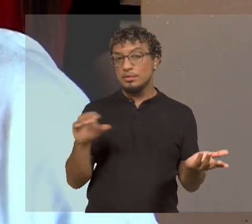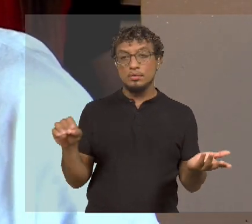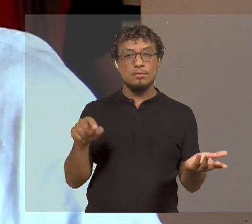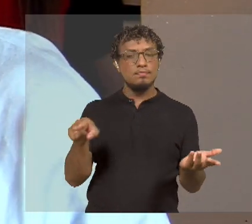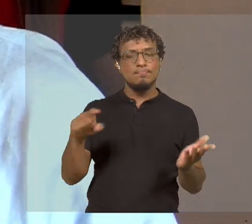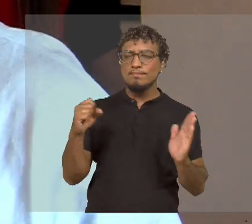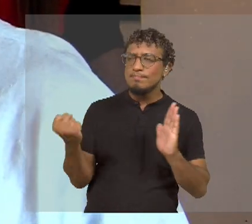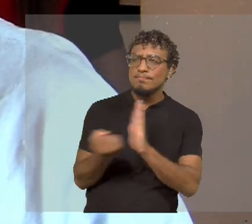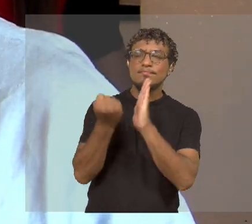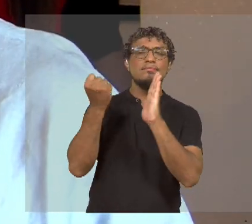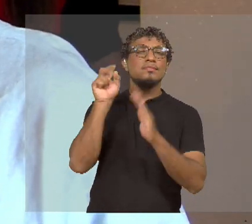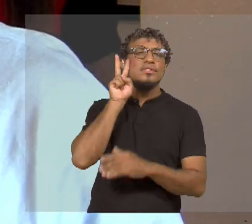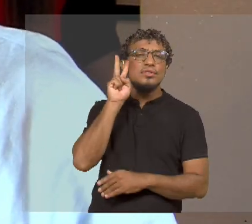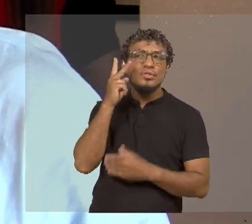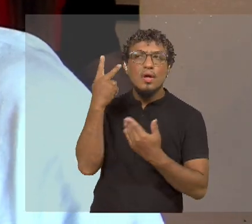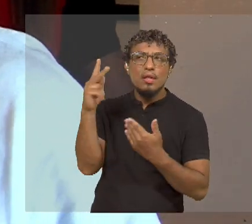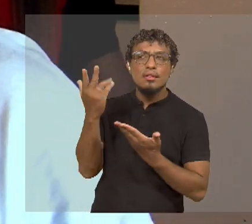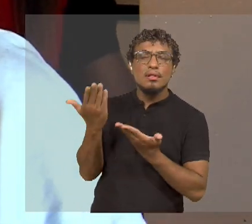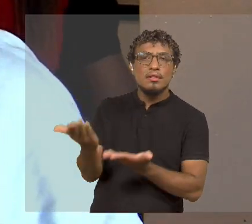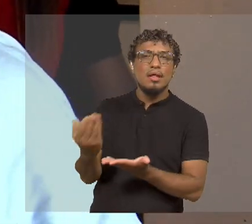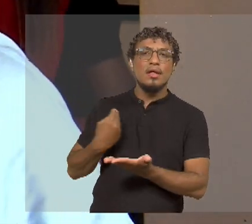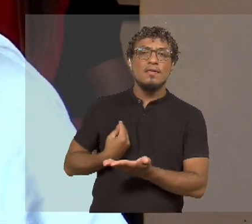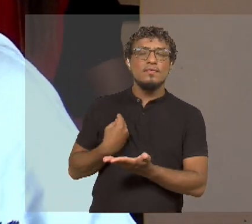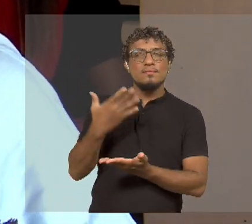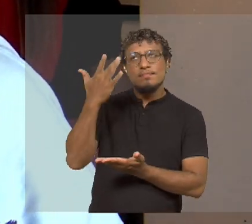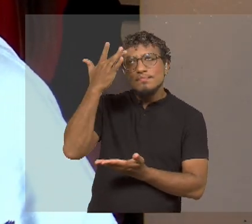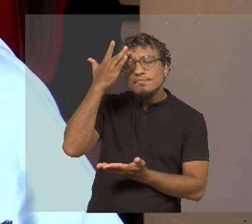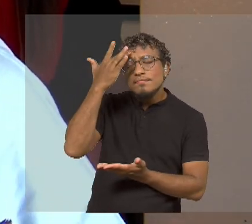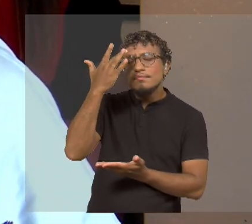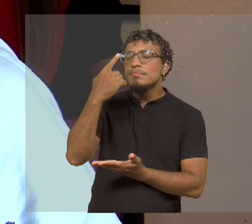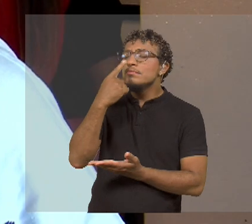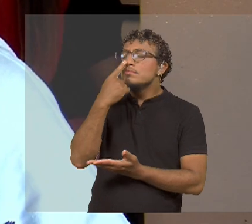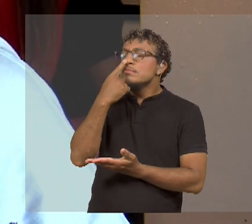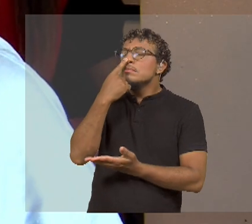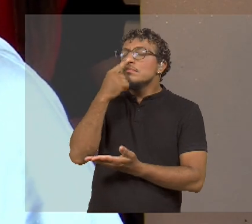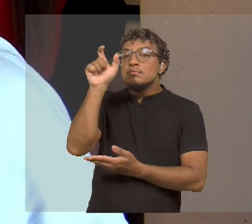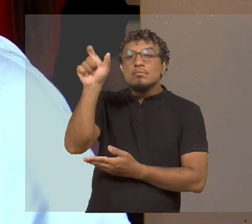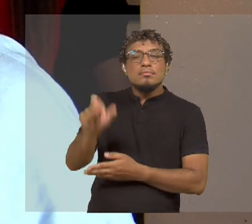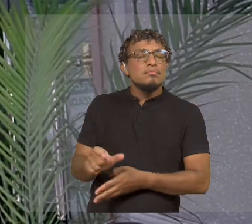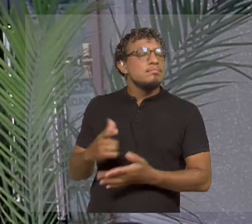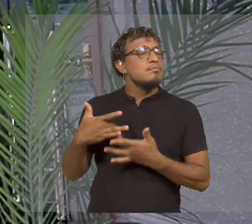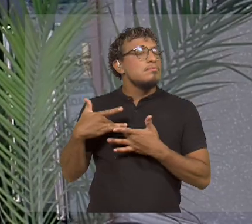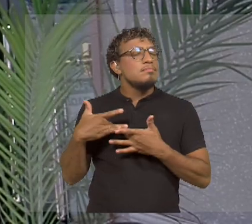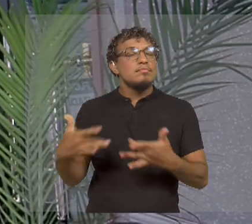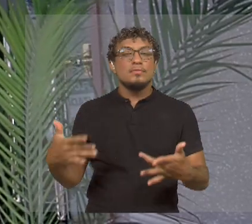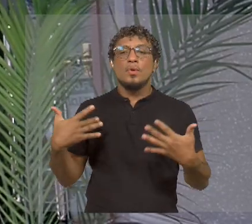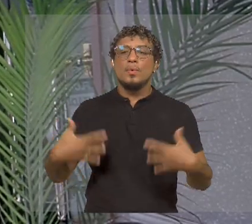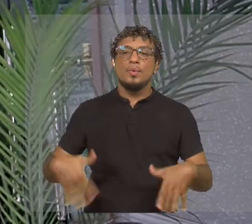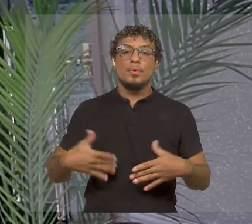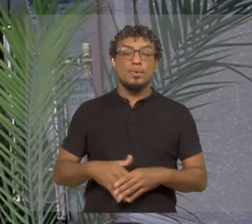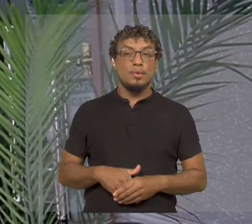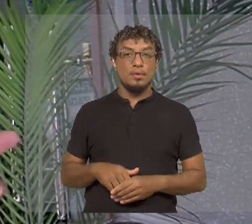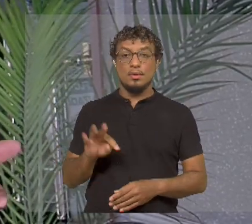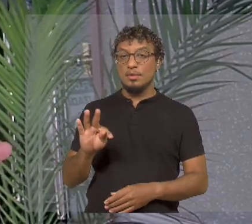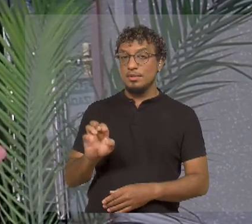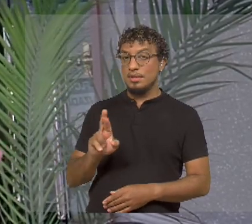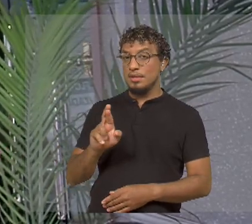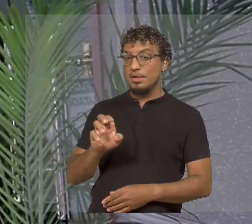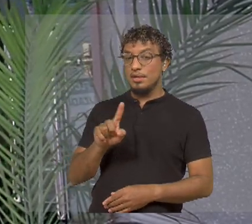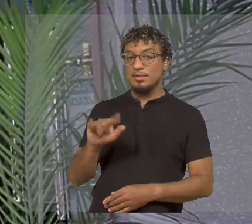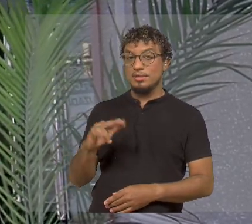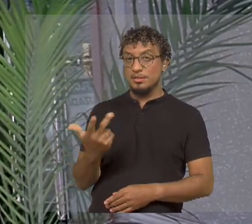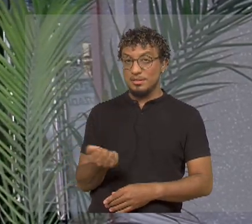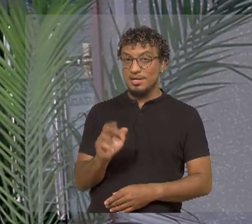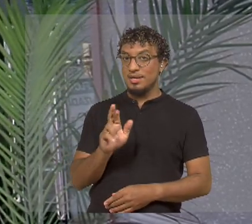aí o legado, a história dela e a memória, né, afetiva, uma pessoa extremamente generosa. Terezinha Rego estava internada há cerca de